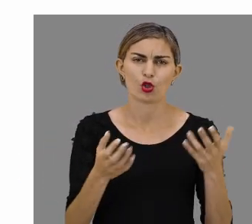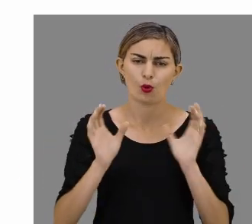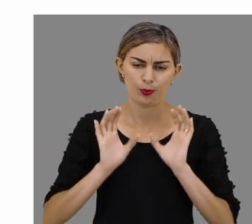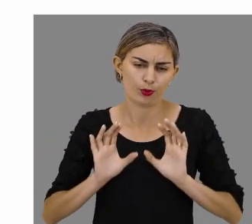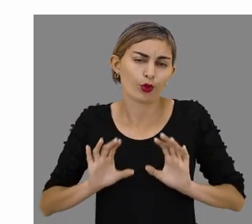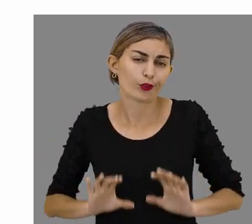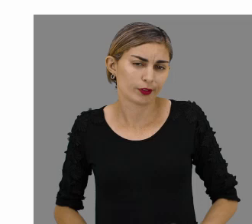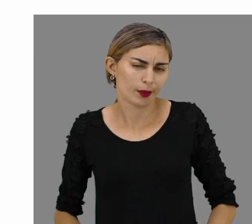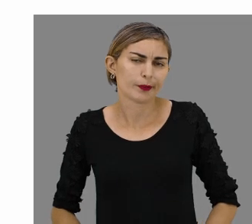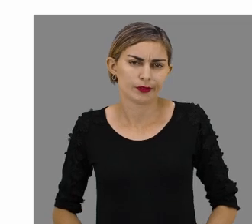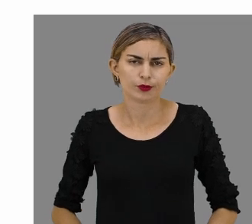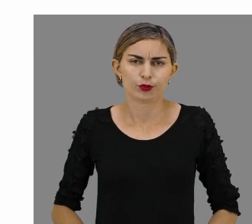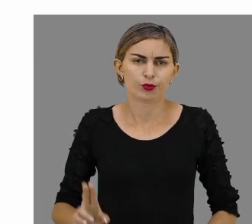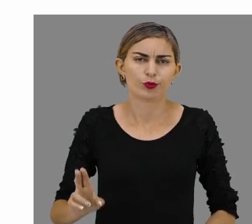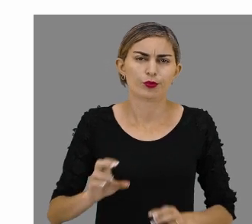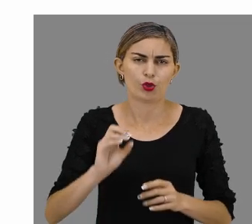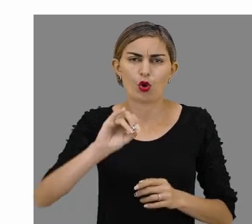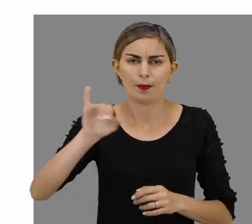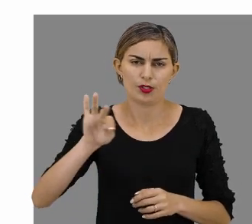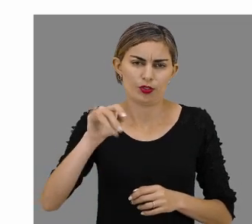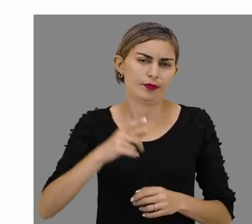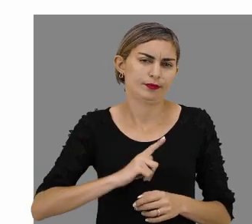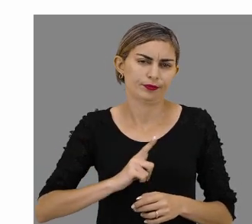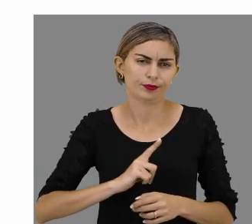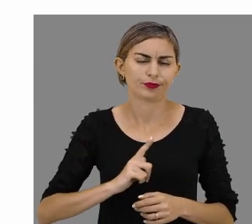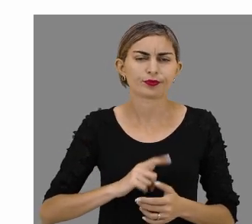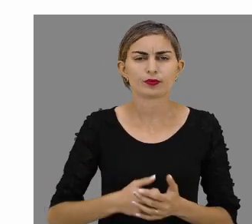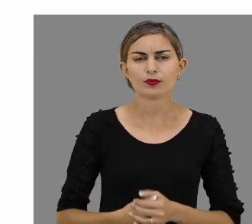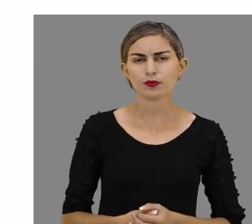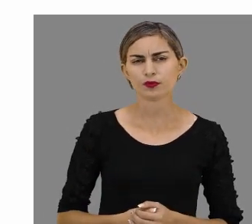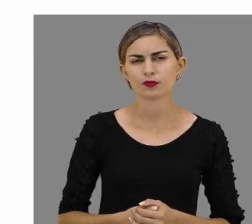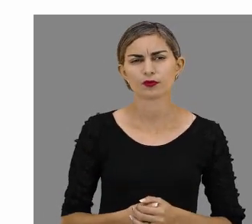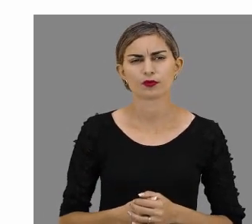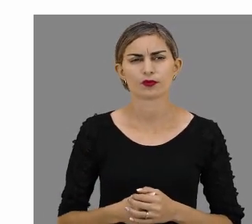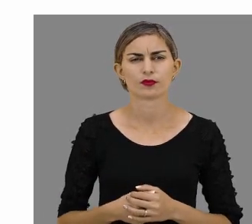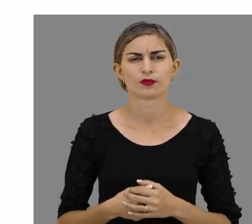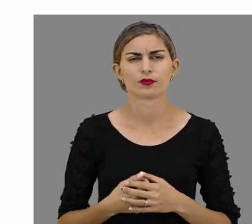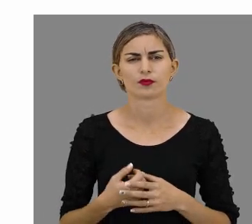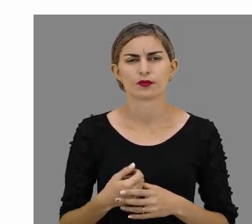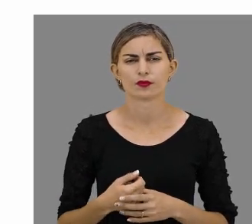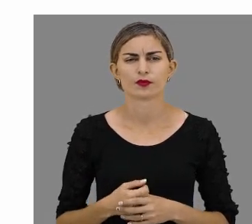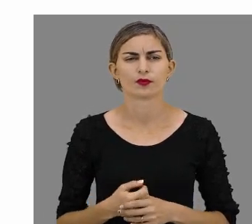funcionalidades, comportamentos que o nosso objeto poderá possuir.